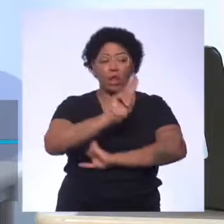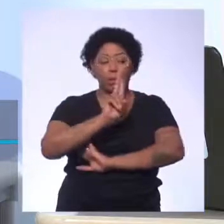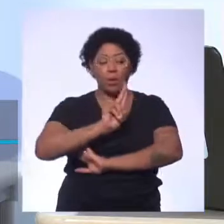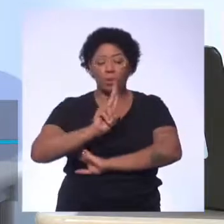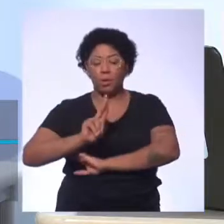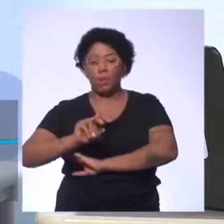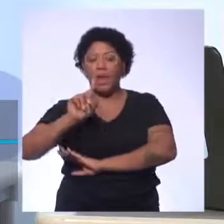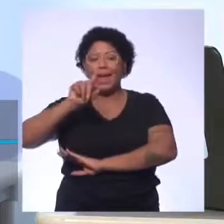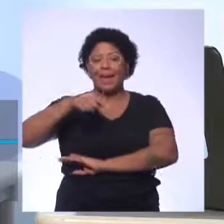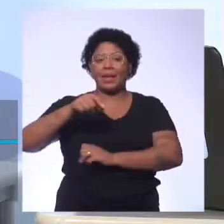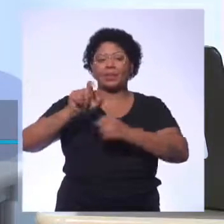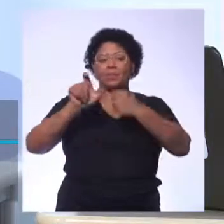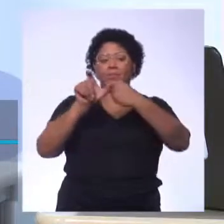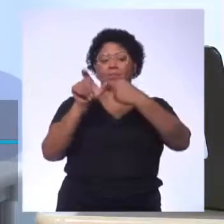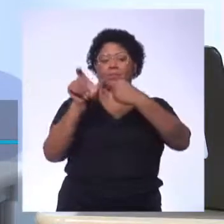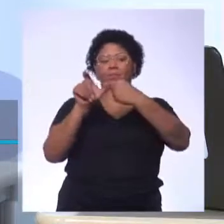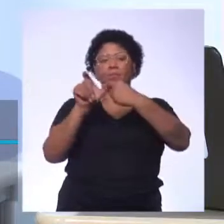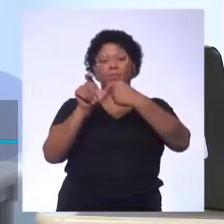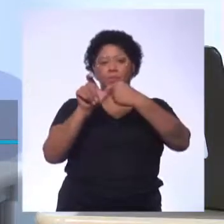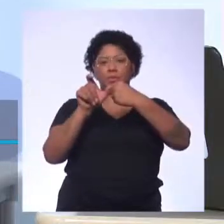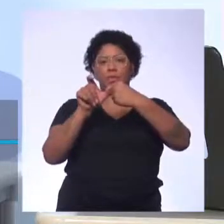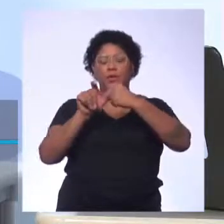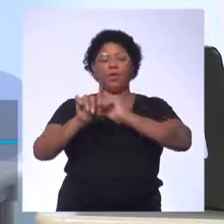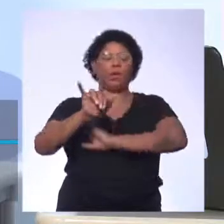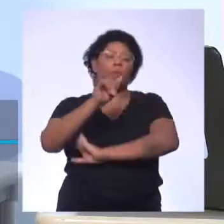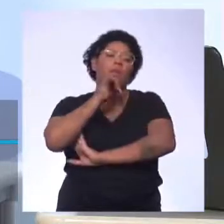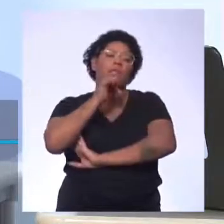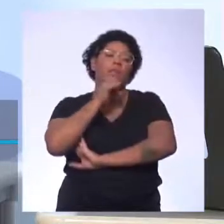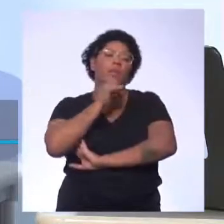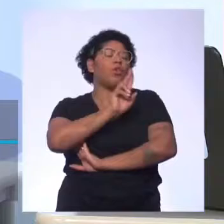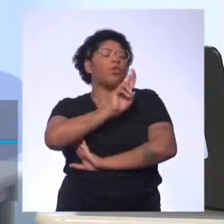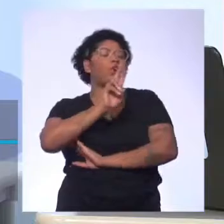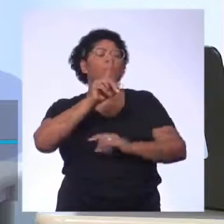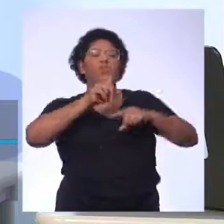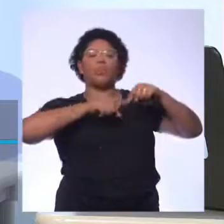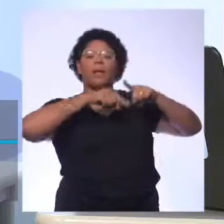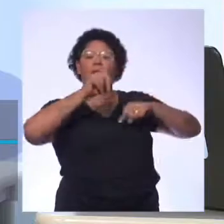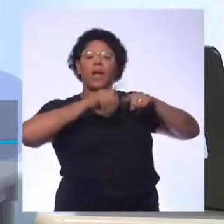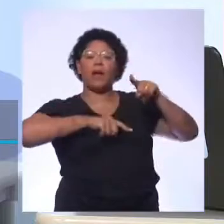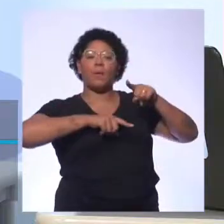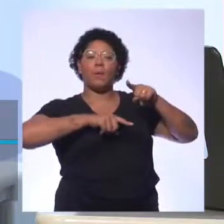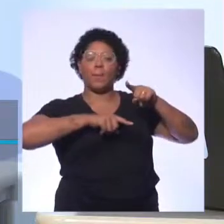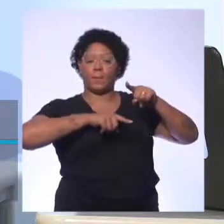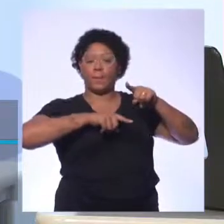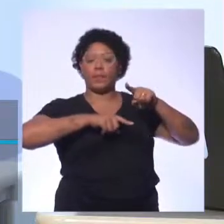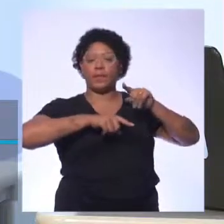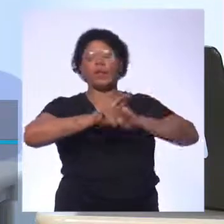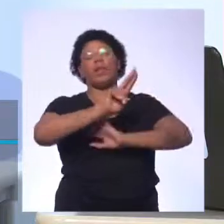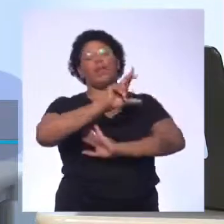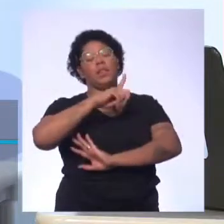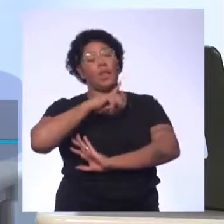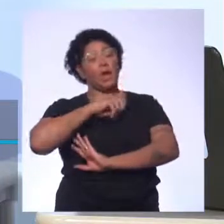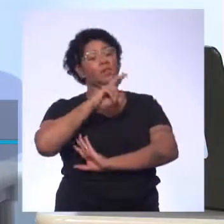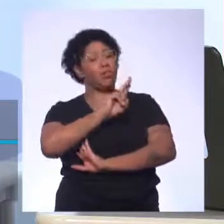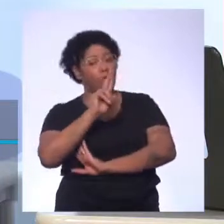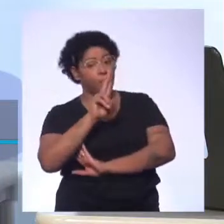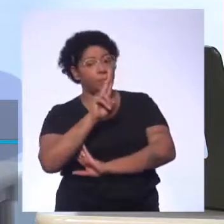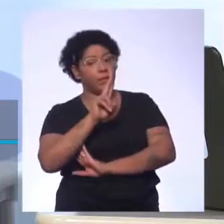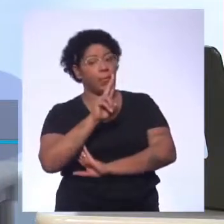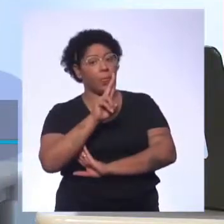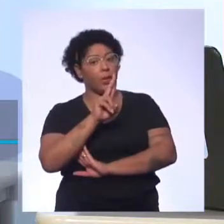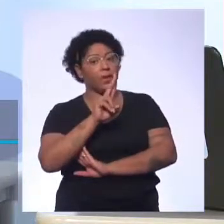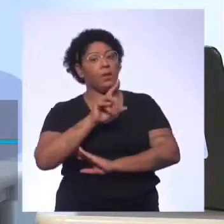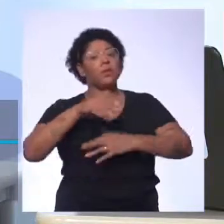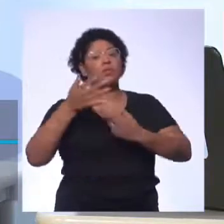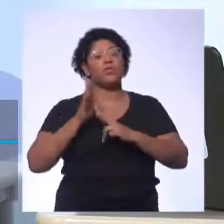é substantivo. Se eu falo o nome de um objeto, provavelmente você pensou aí sobre esse objeto e ele, então, tem um nome. Isso que nós